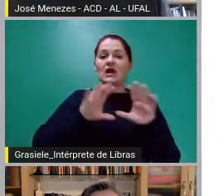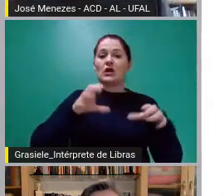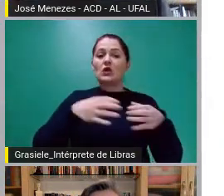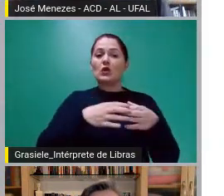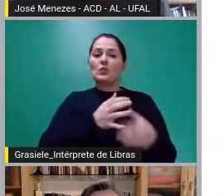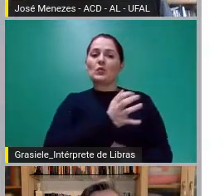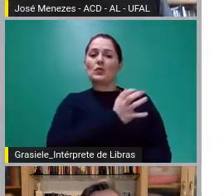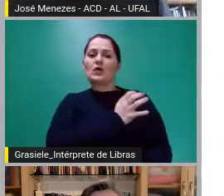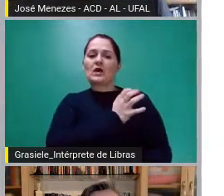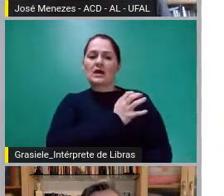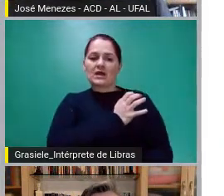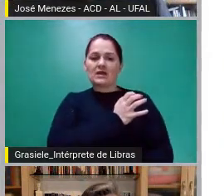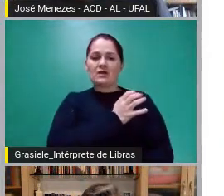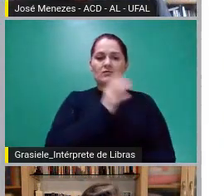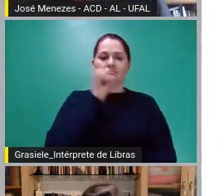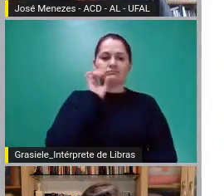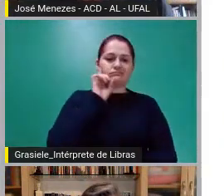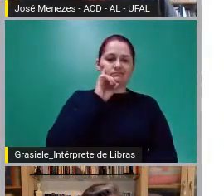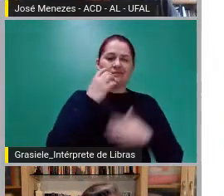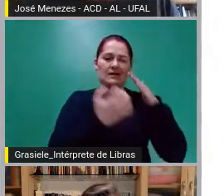E eles precisavam